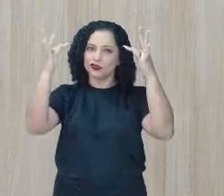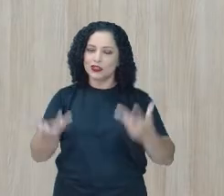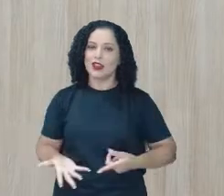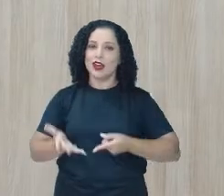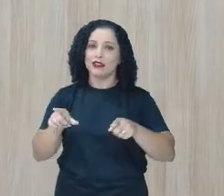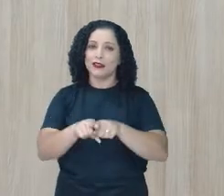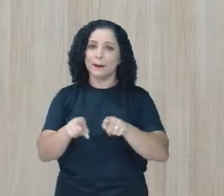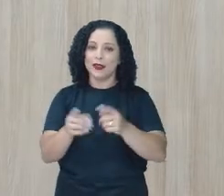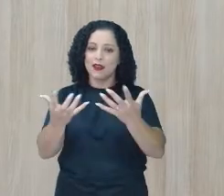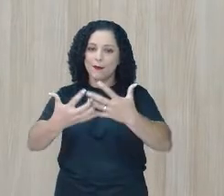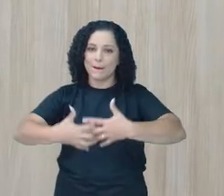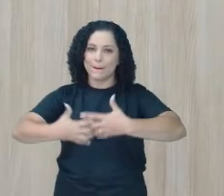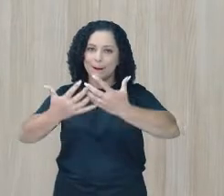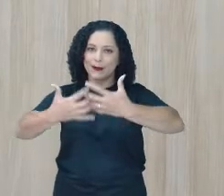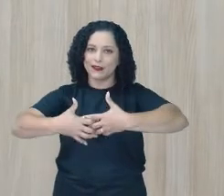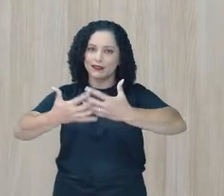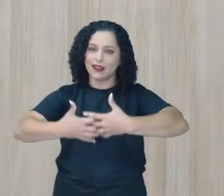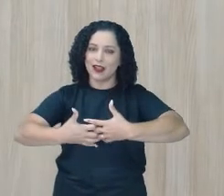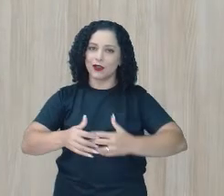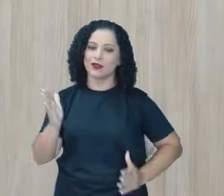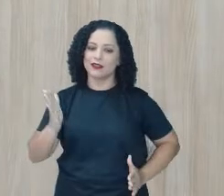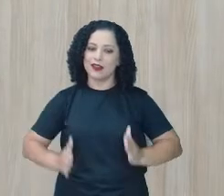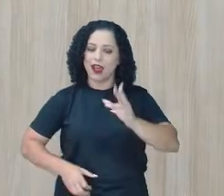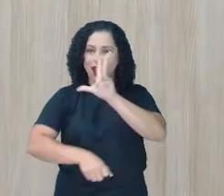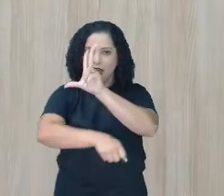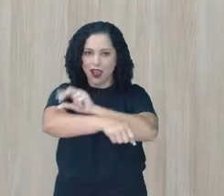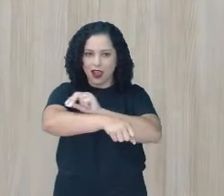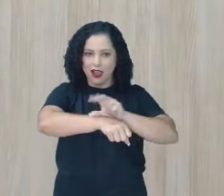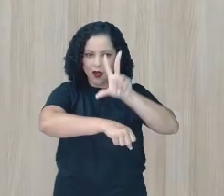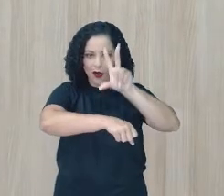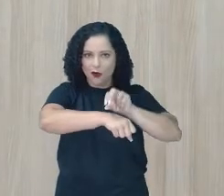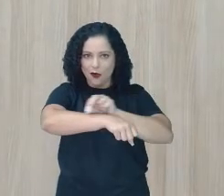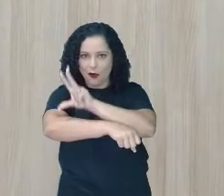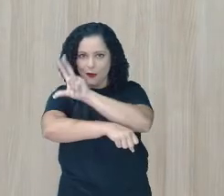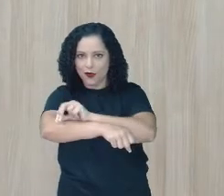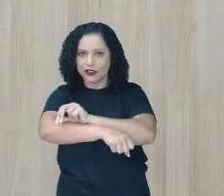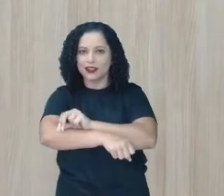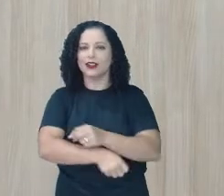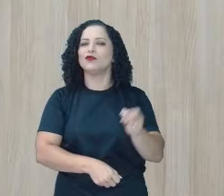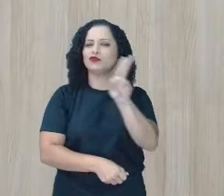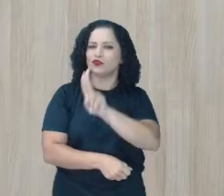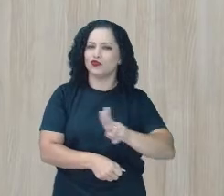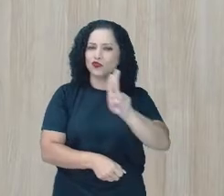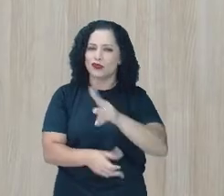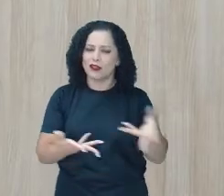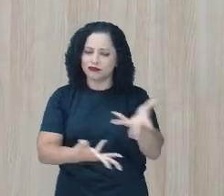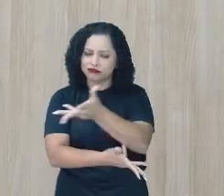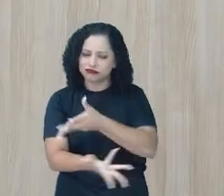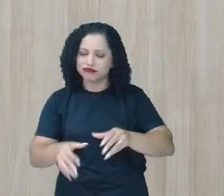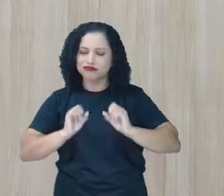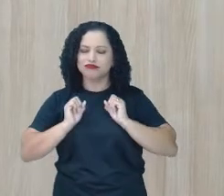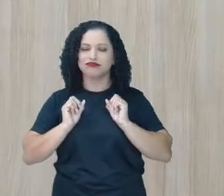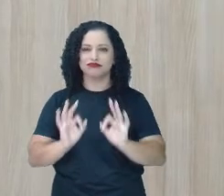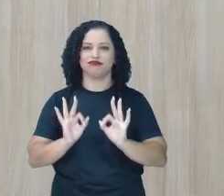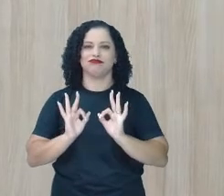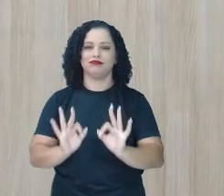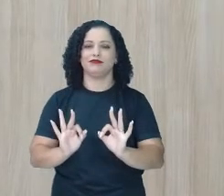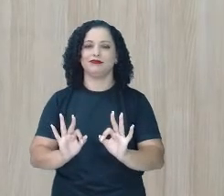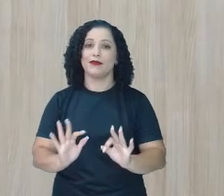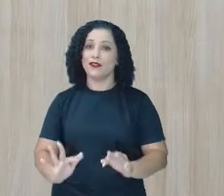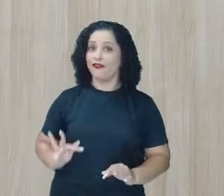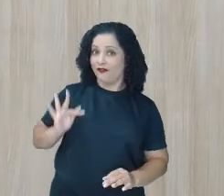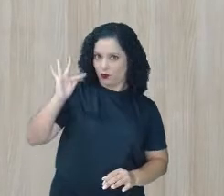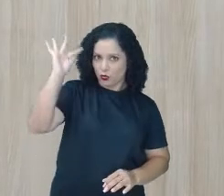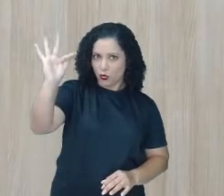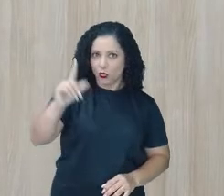a robótica ao nosso favor também. Então, um dia a gente vai chegar nesse futuro em que haverá robôs por todos os lados, né? Assim a